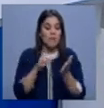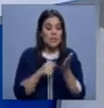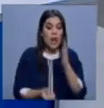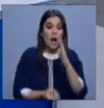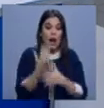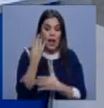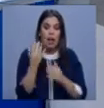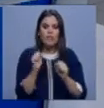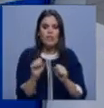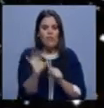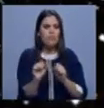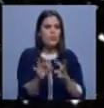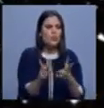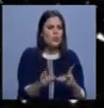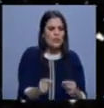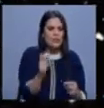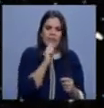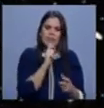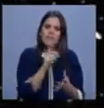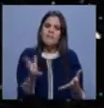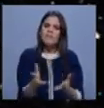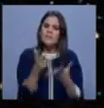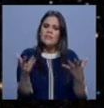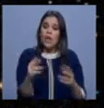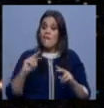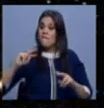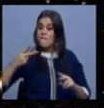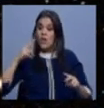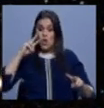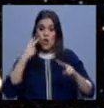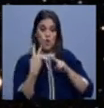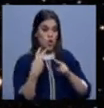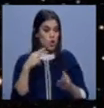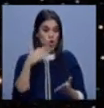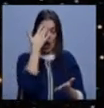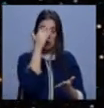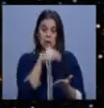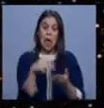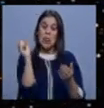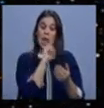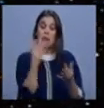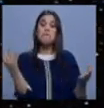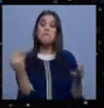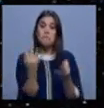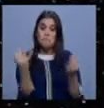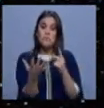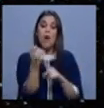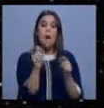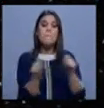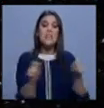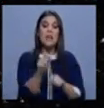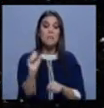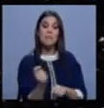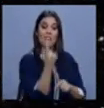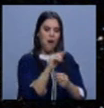para harmonizar, digamos assim, estas duas leituras. E então conseguiram, de facto, medir pela primeira vez a trajetória,